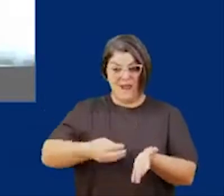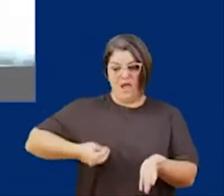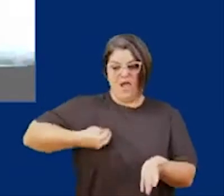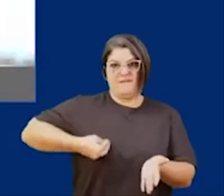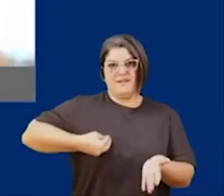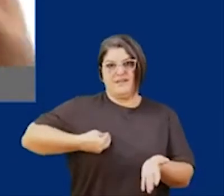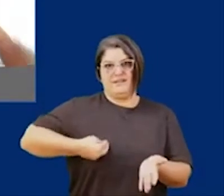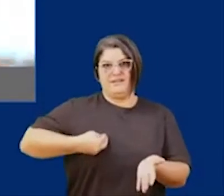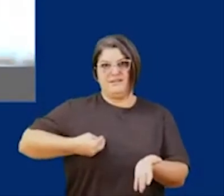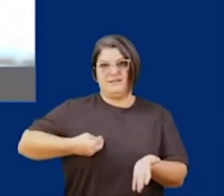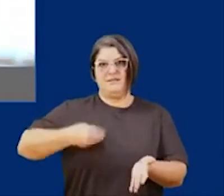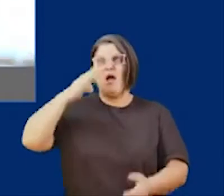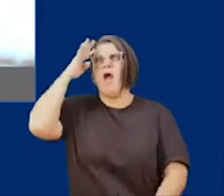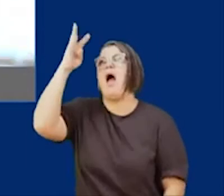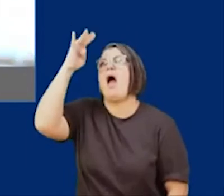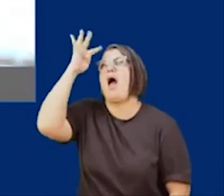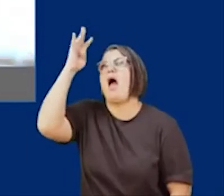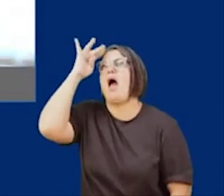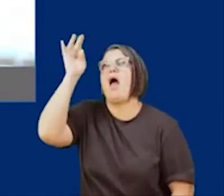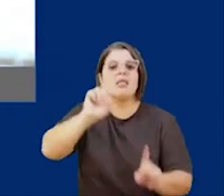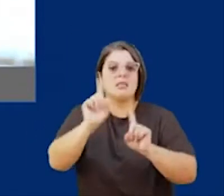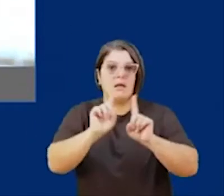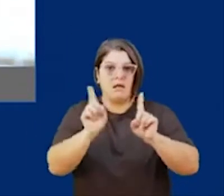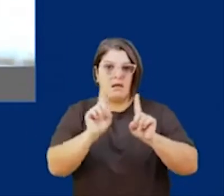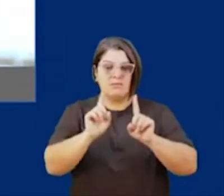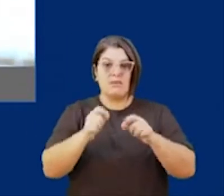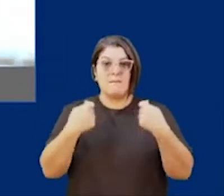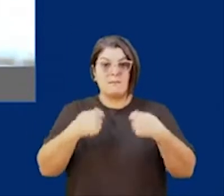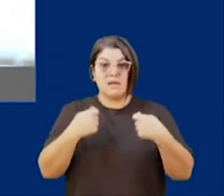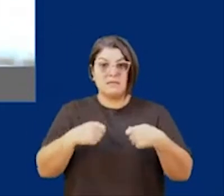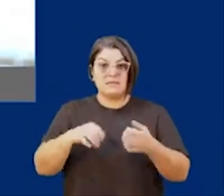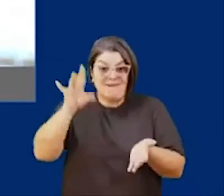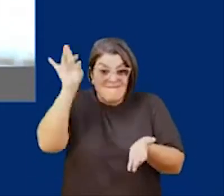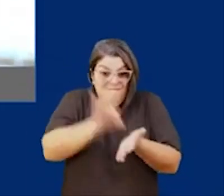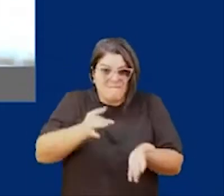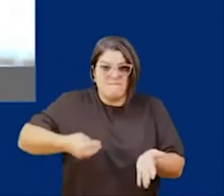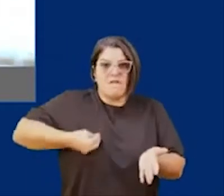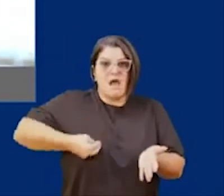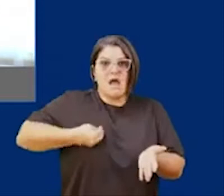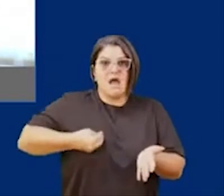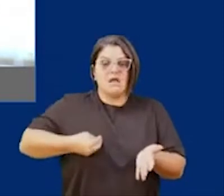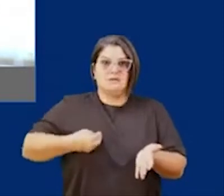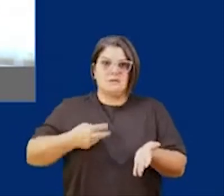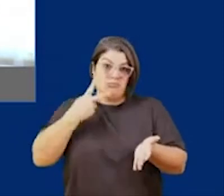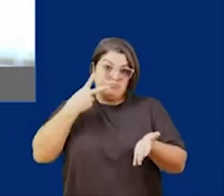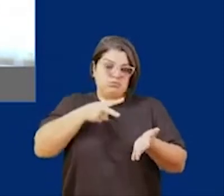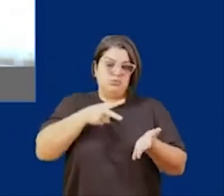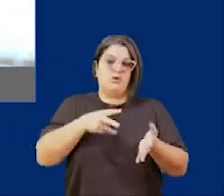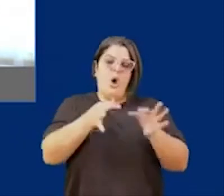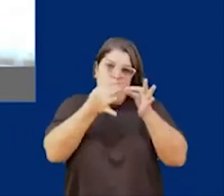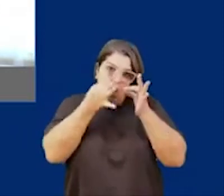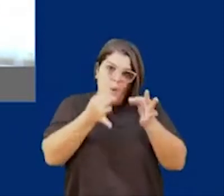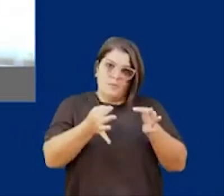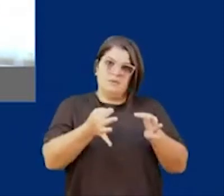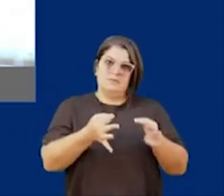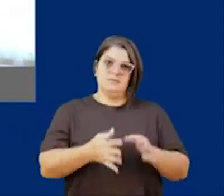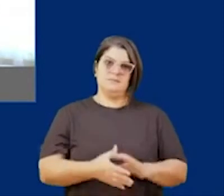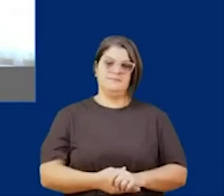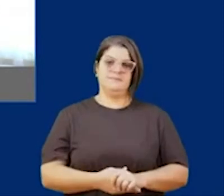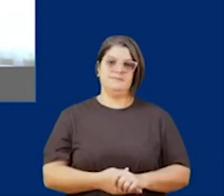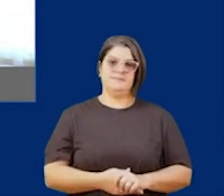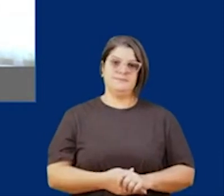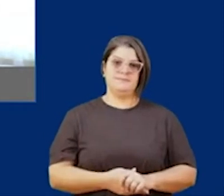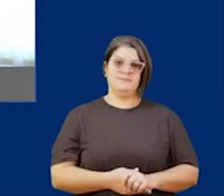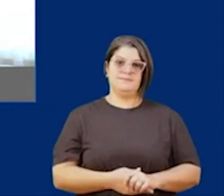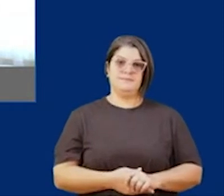coisa idealizada, romantizada, a gente ter a realidade como ponto de partida, né? E acho que uma coisa muito importante que também o guia